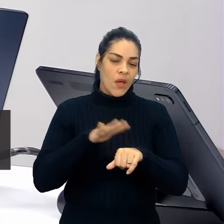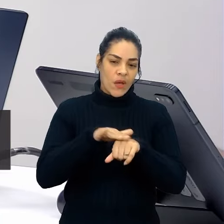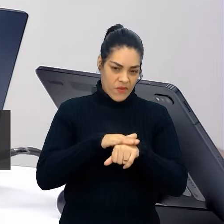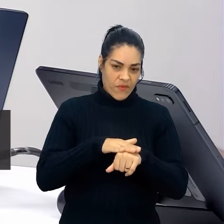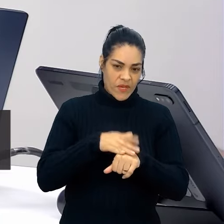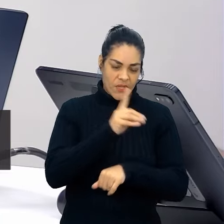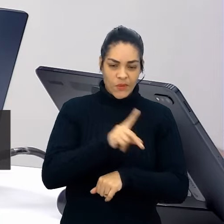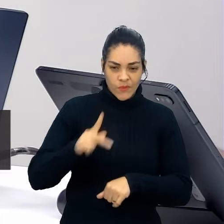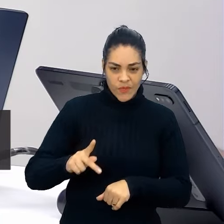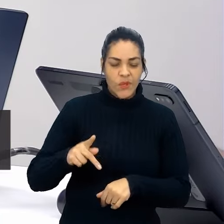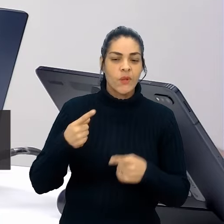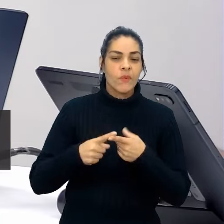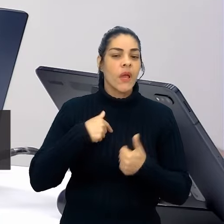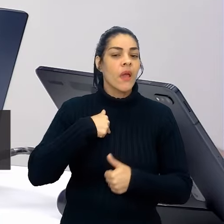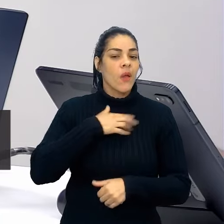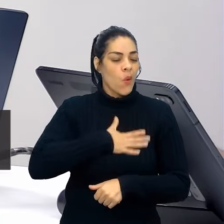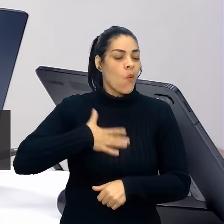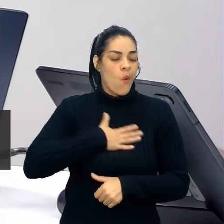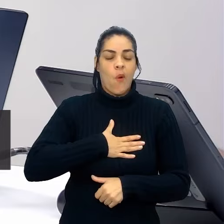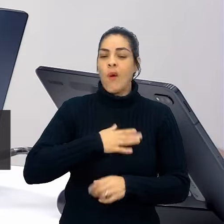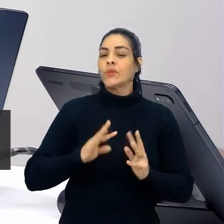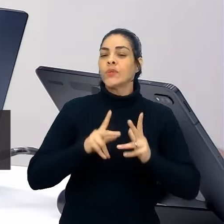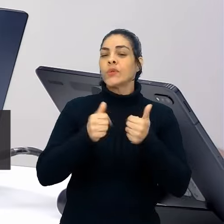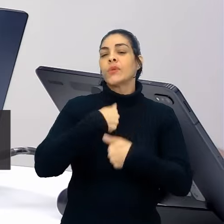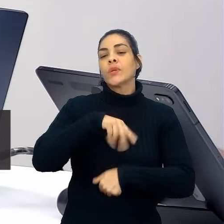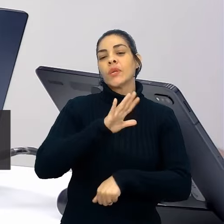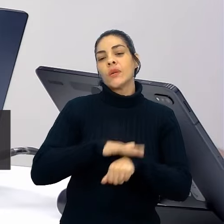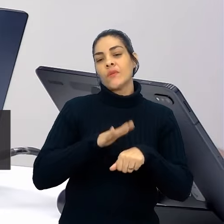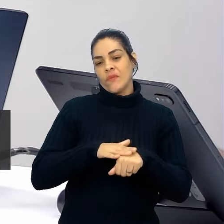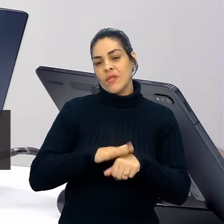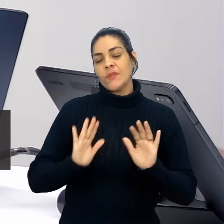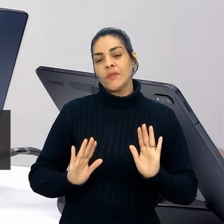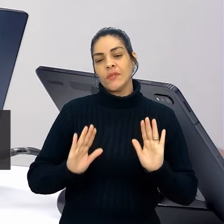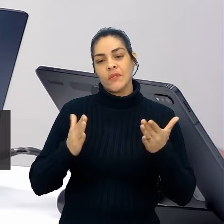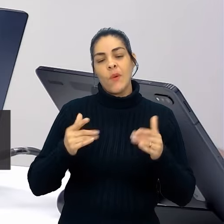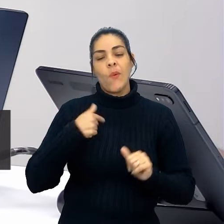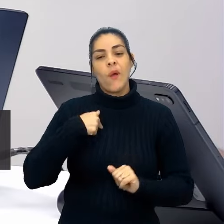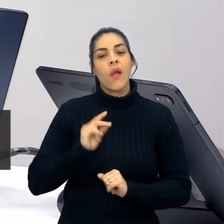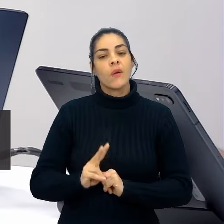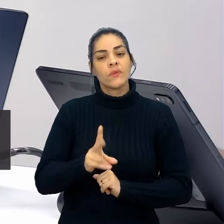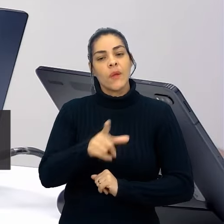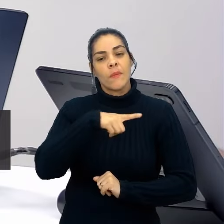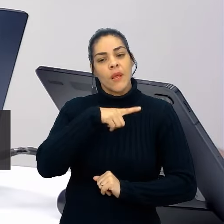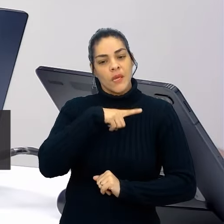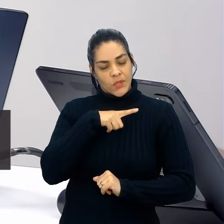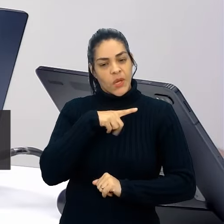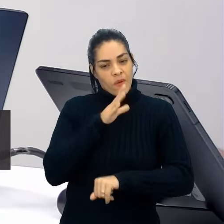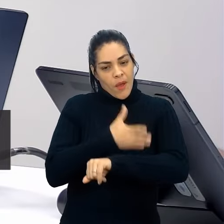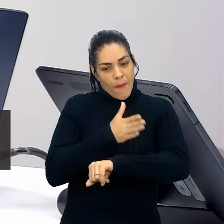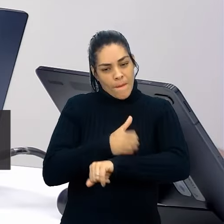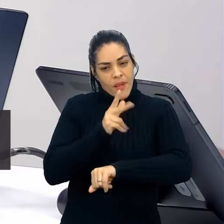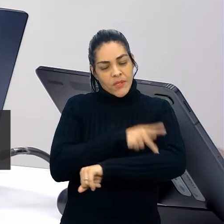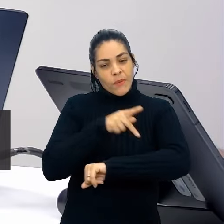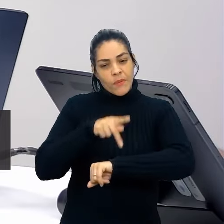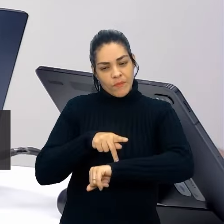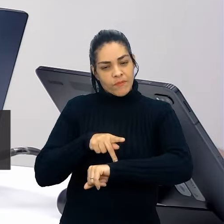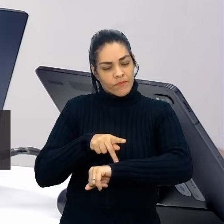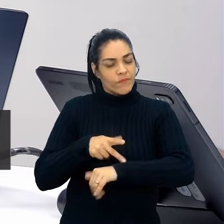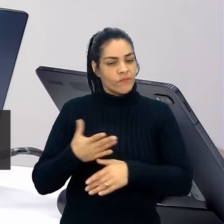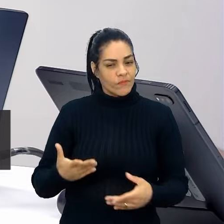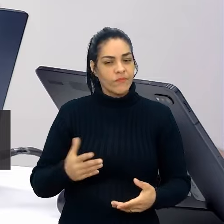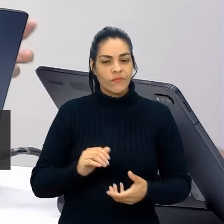enriquecedor, porque eu gosto do que eu faço. Então, eu sempre tive essa prática pedagógica de